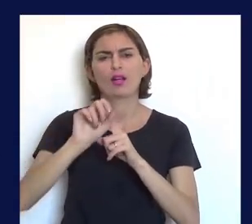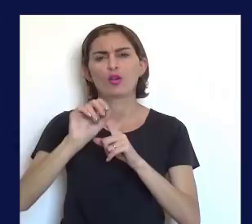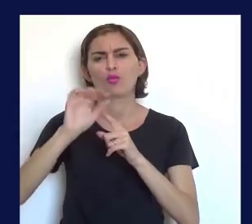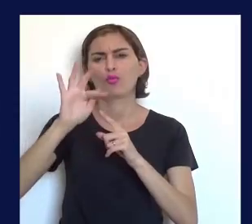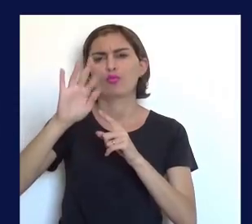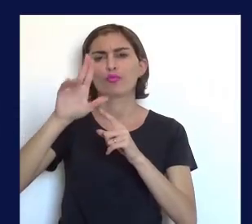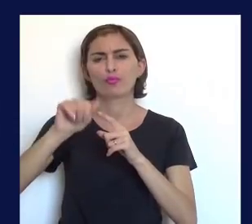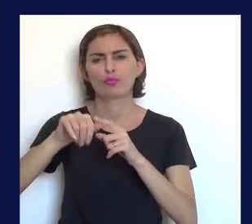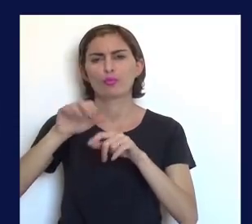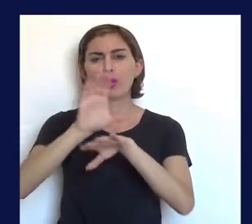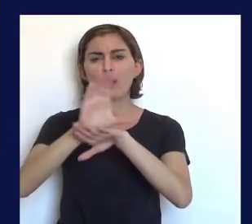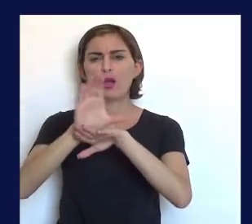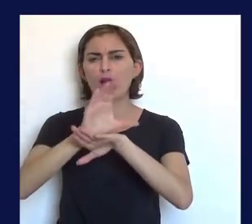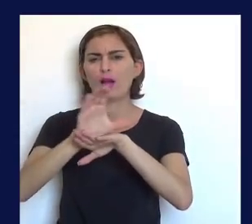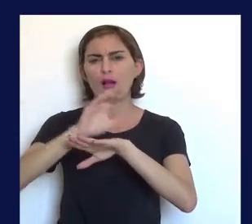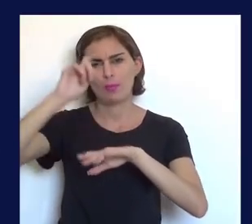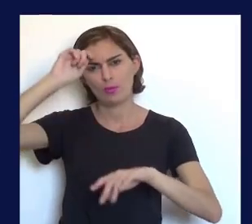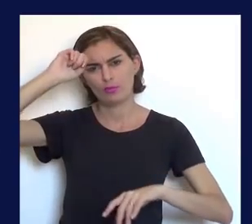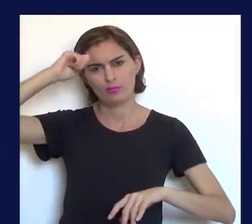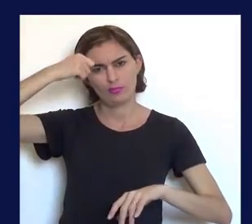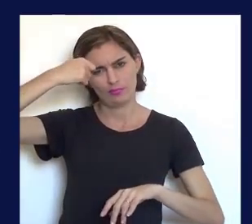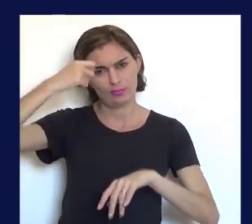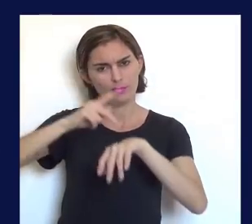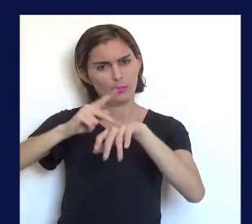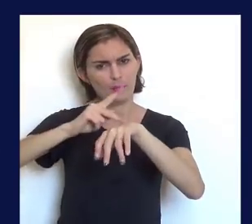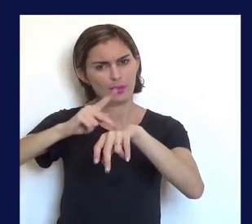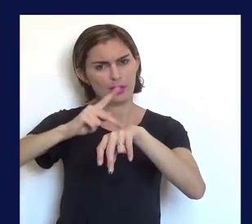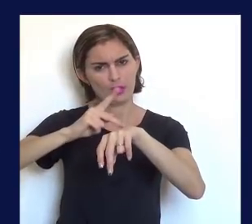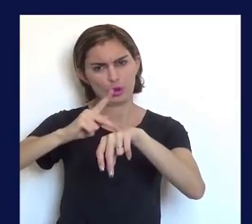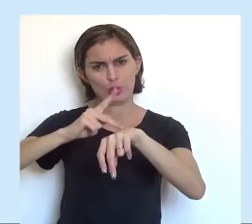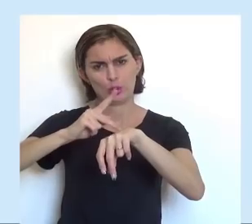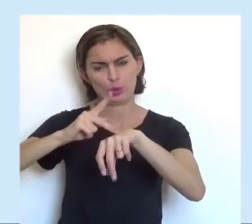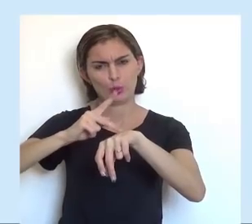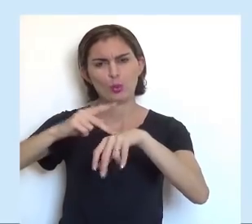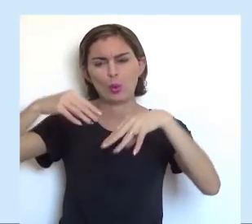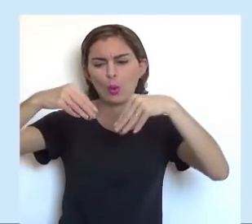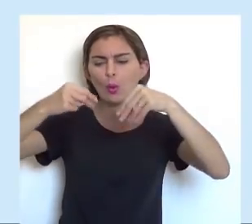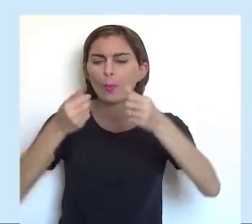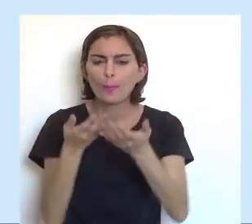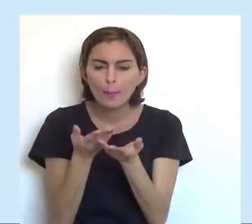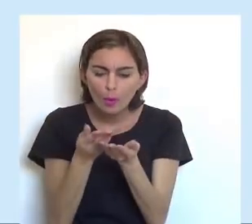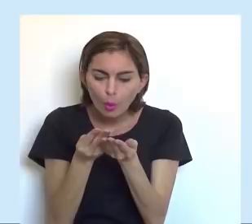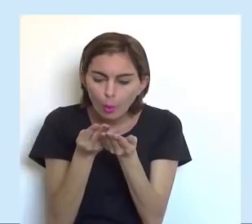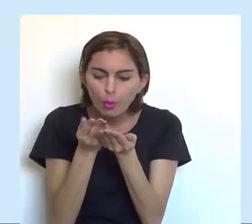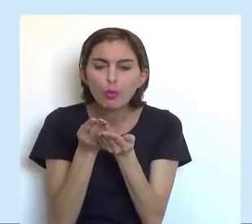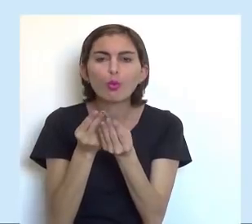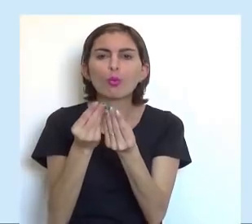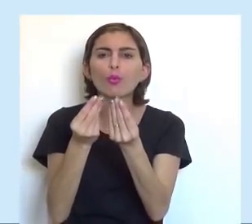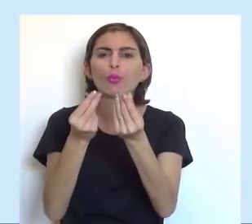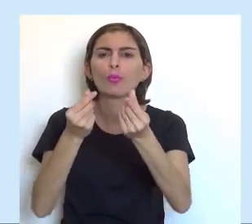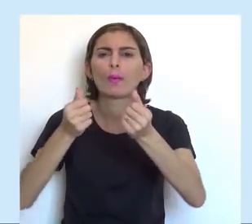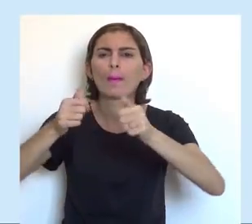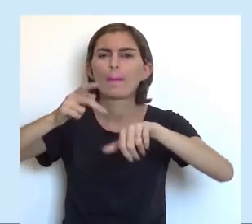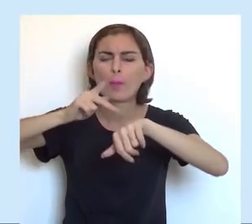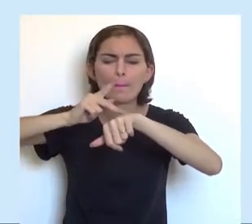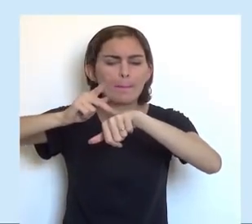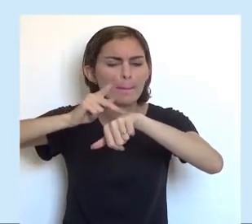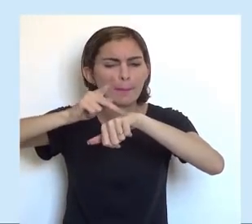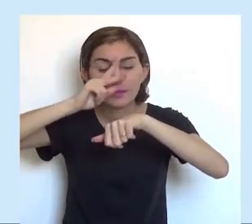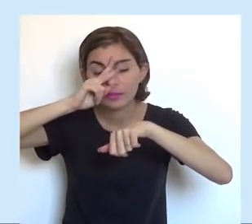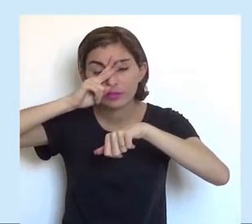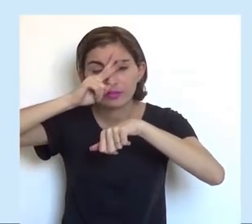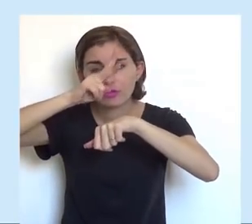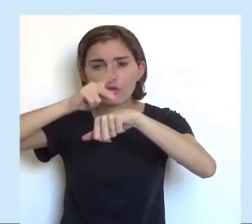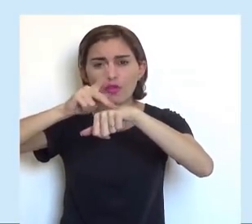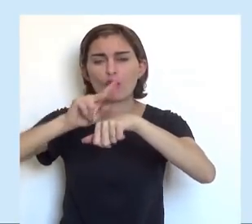como carbono black. Bem, negro de fumo é um pó negro, como o próprio nome já fala, é um pó negro